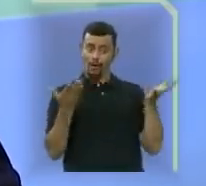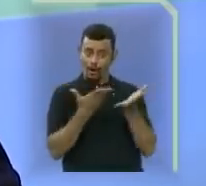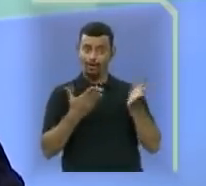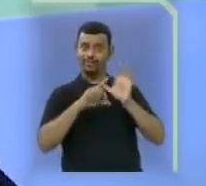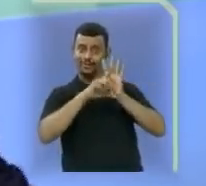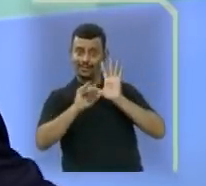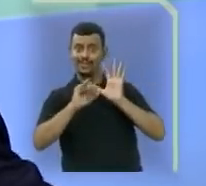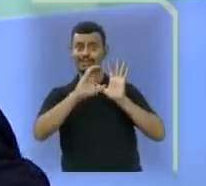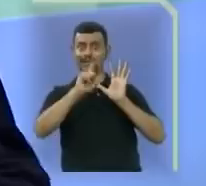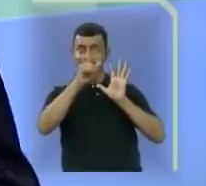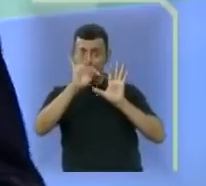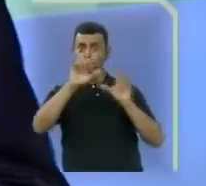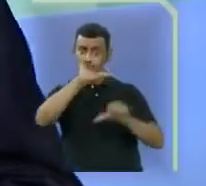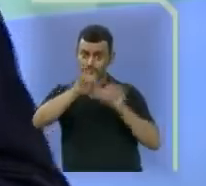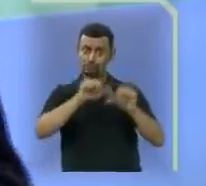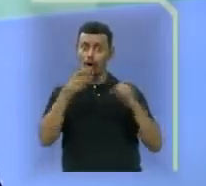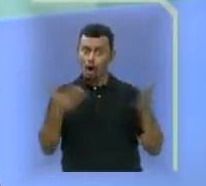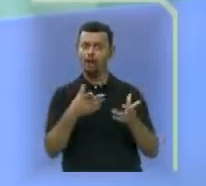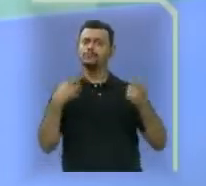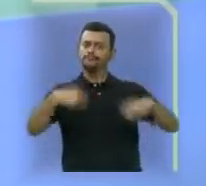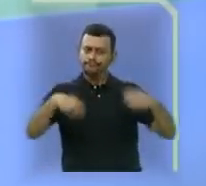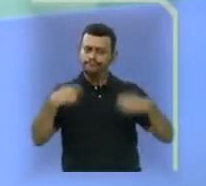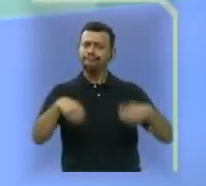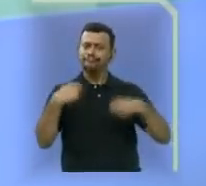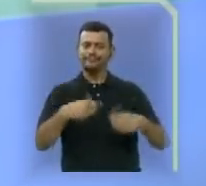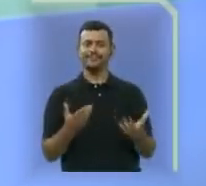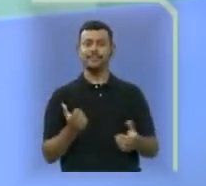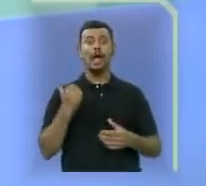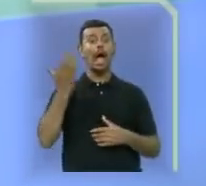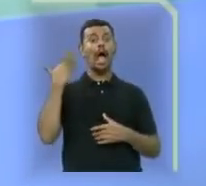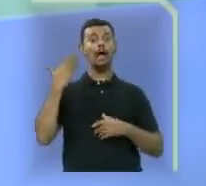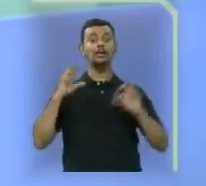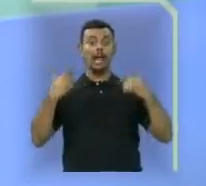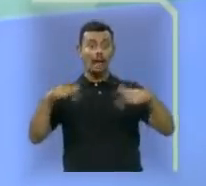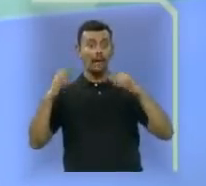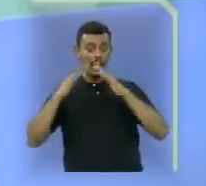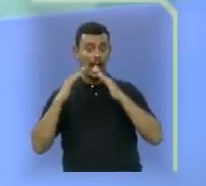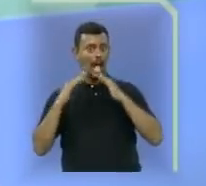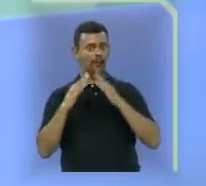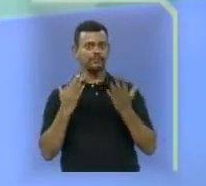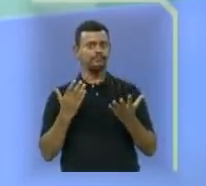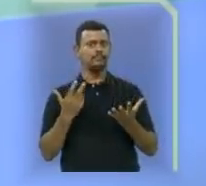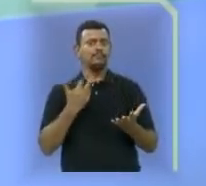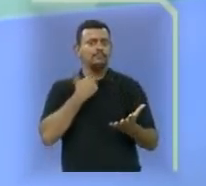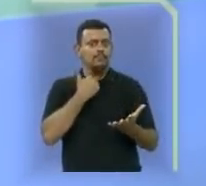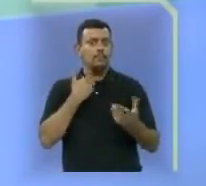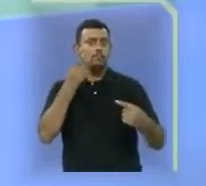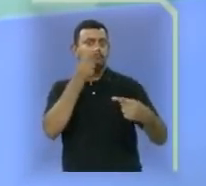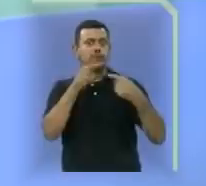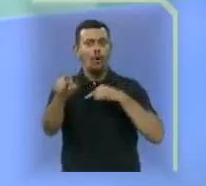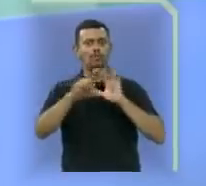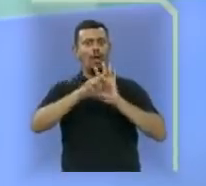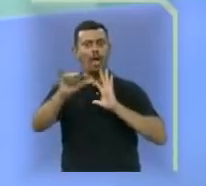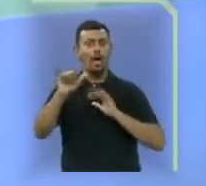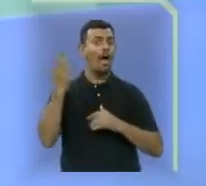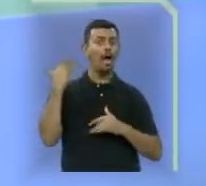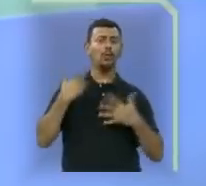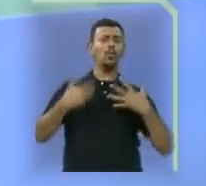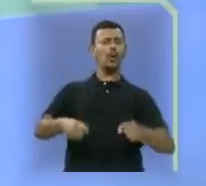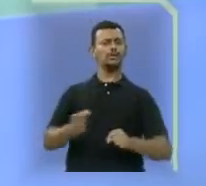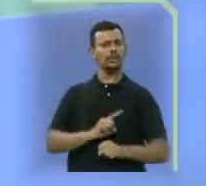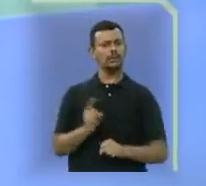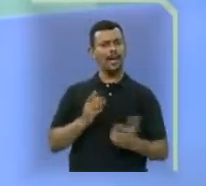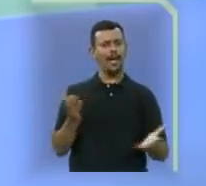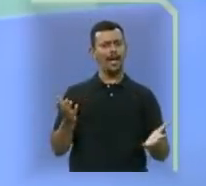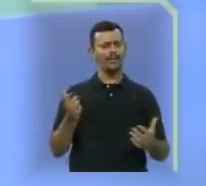eram necessárias. Por exemplo, trabalho remoto. Era proibido pela lei trabalhar em casa. É um absurdo. Era proibido pela